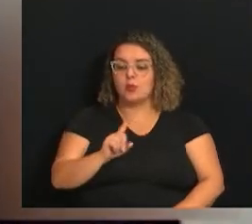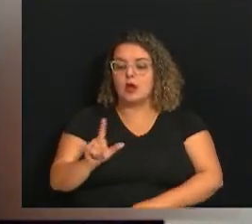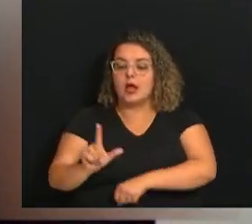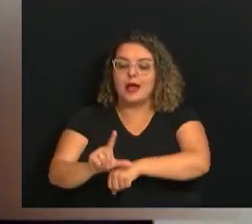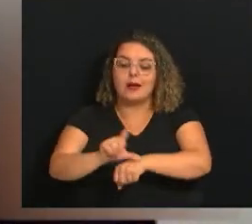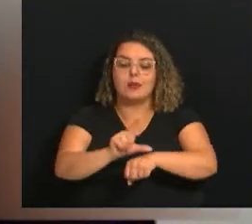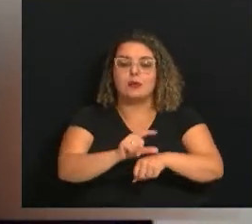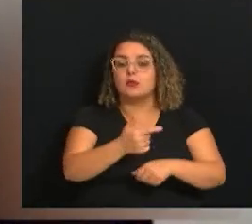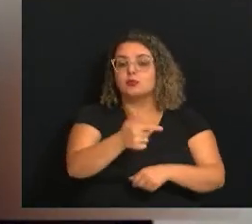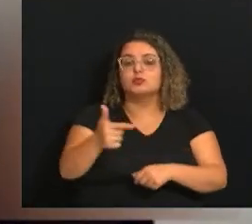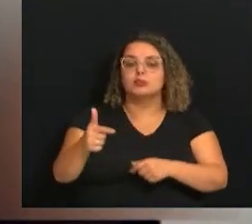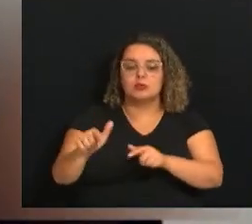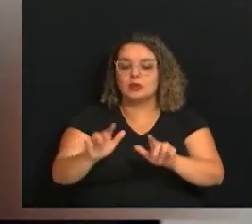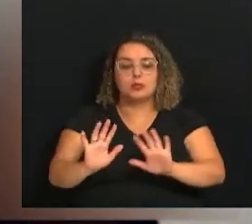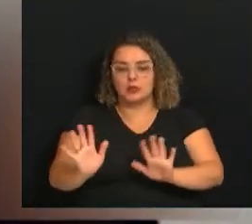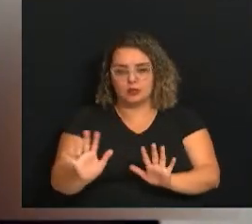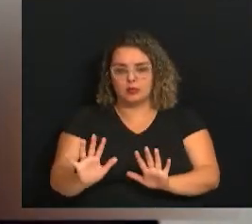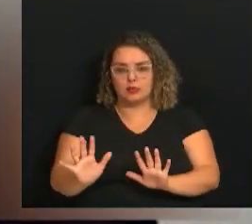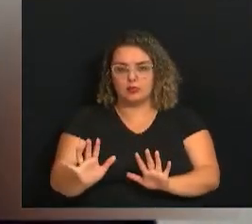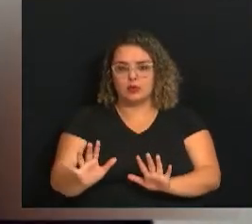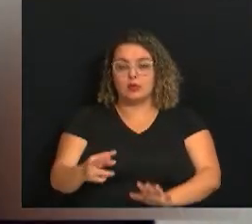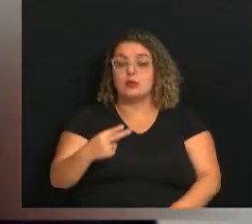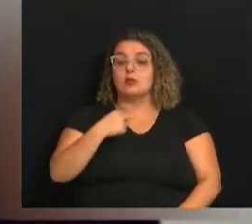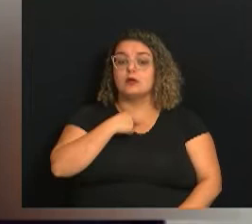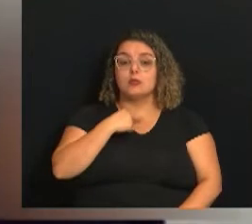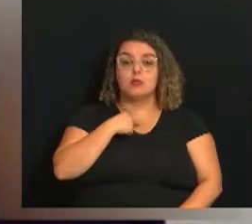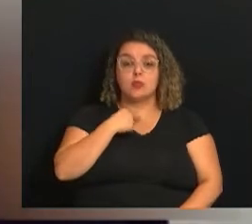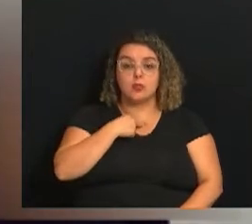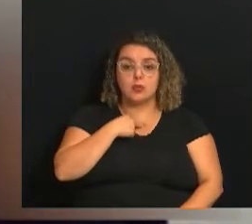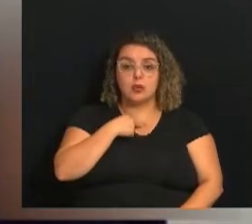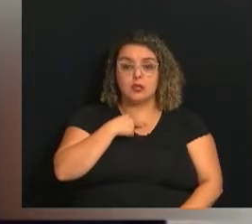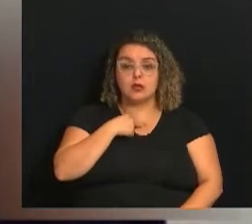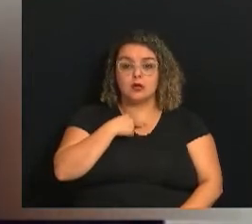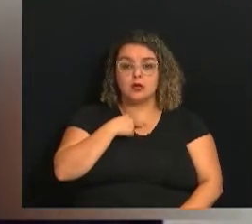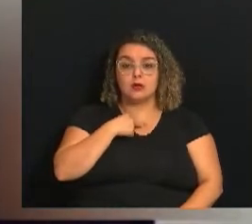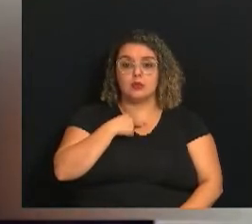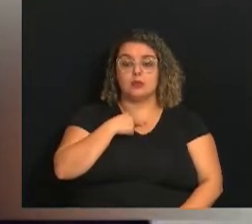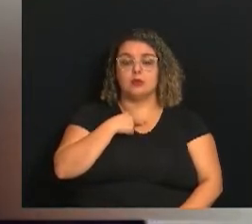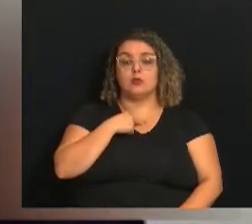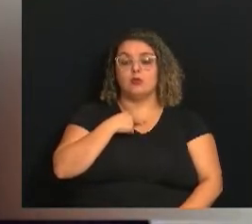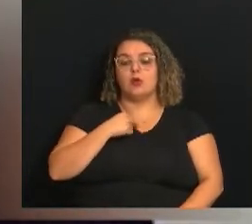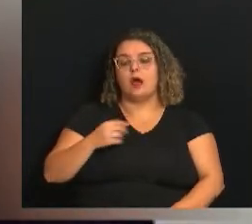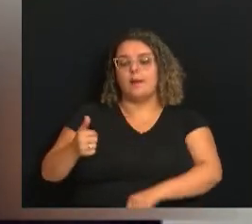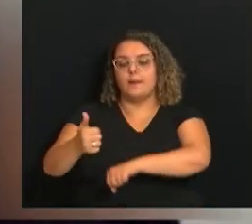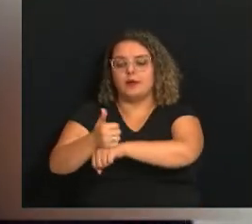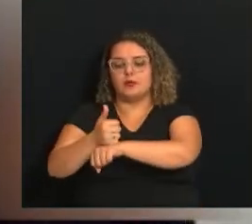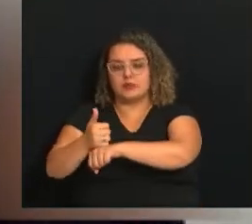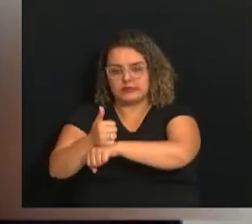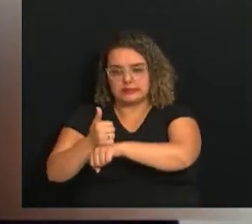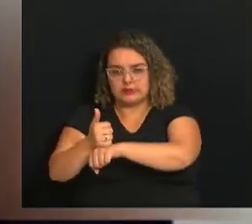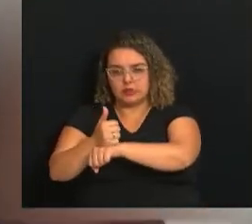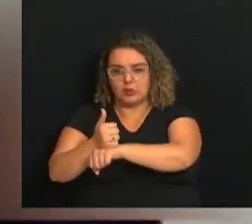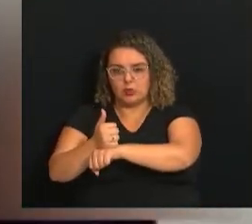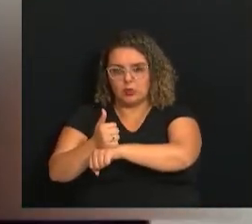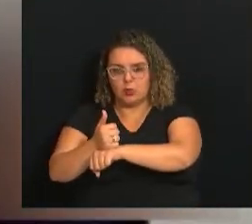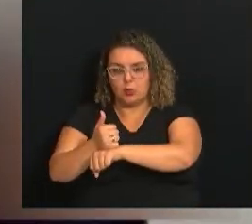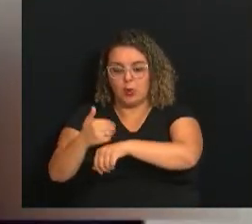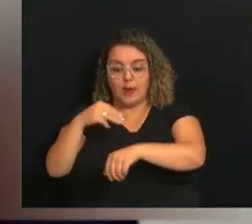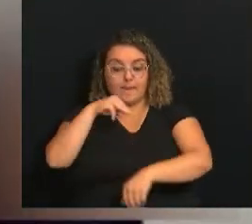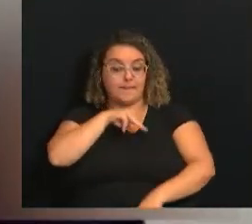podemos é atribuir, conferir ao optometrista essa